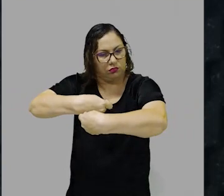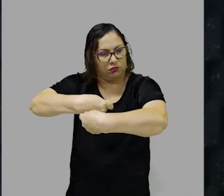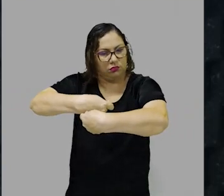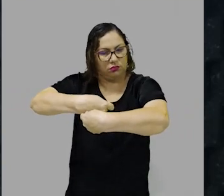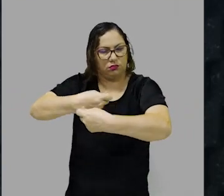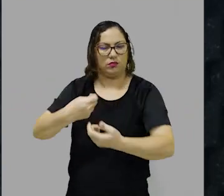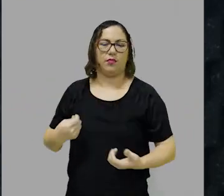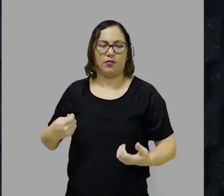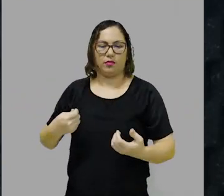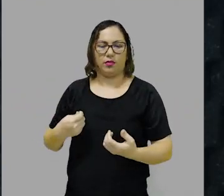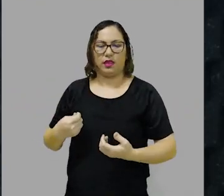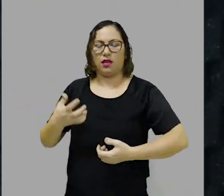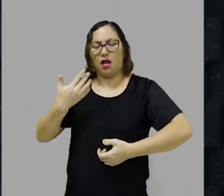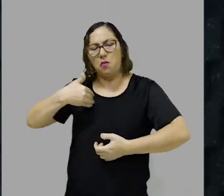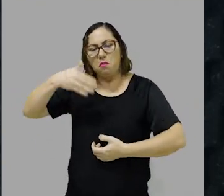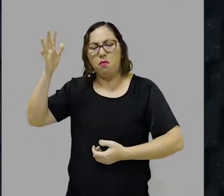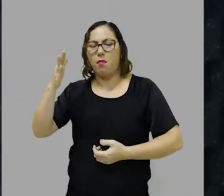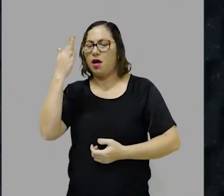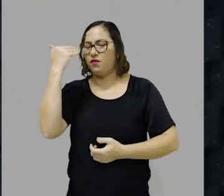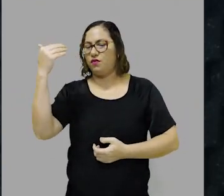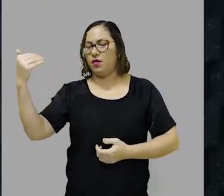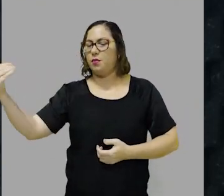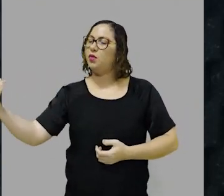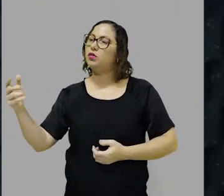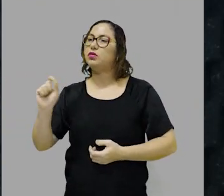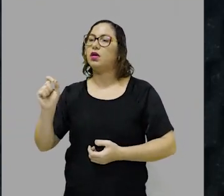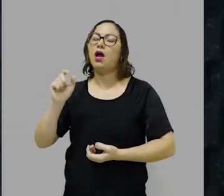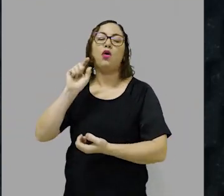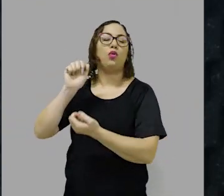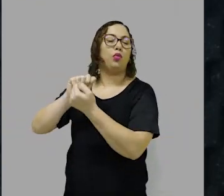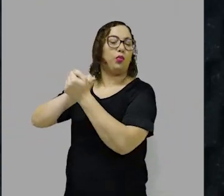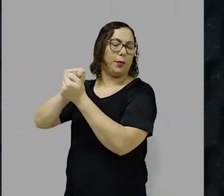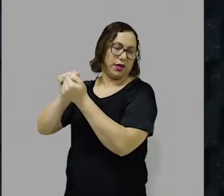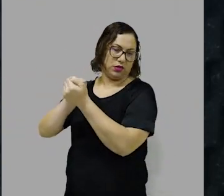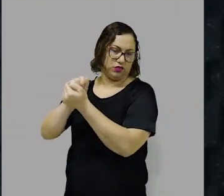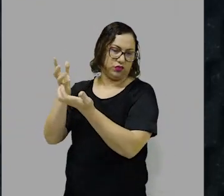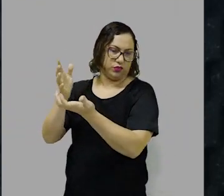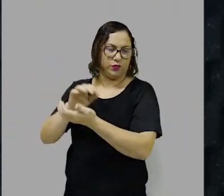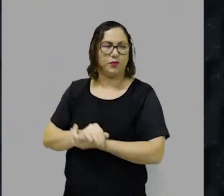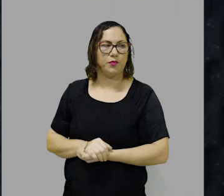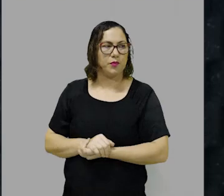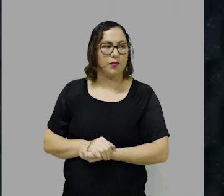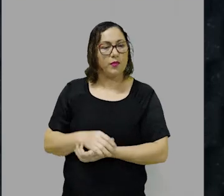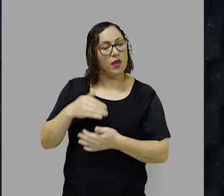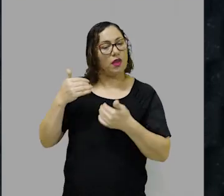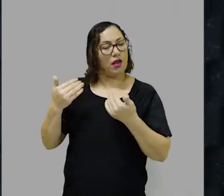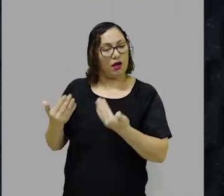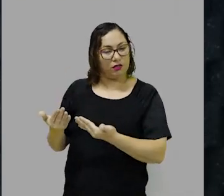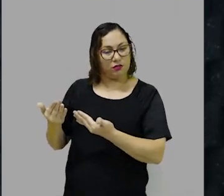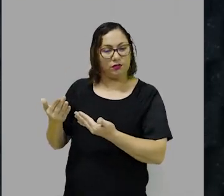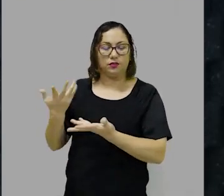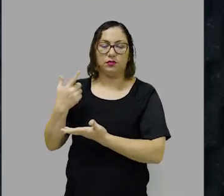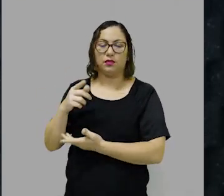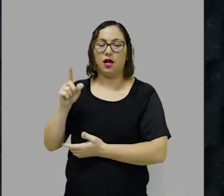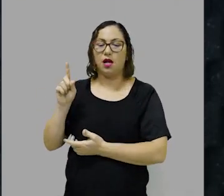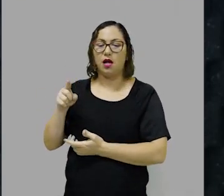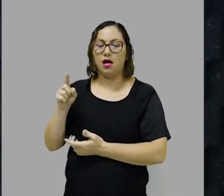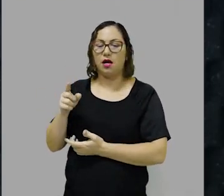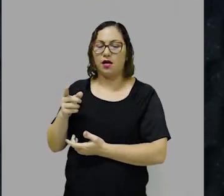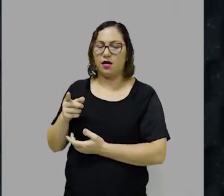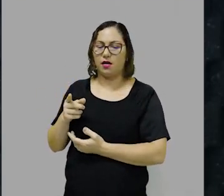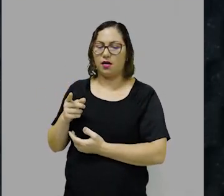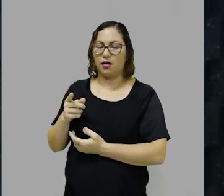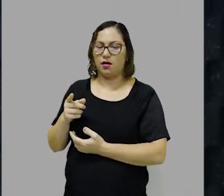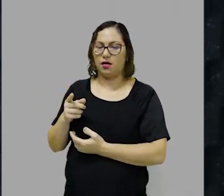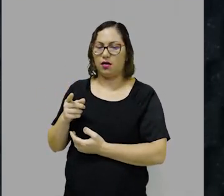coisa do tipo, no quadro mais conhecido e mais famoso de Klimt, que seria o Beijo, né? E a obra dele deixa